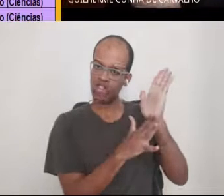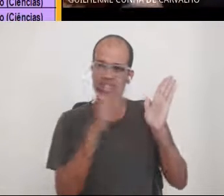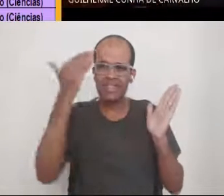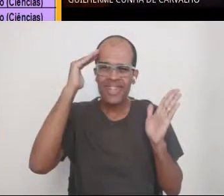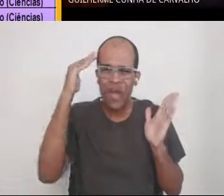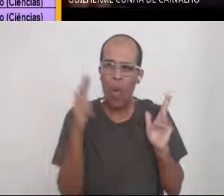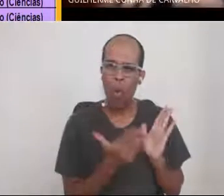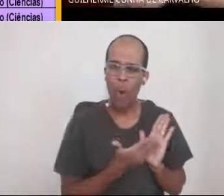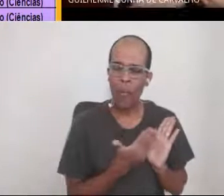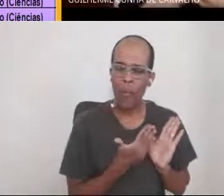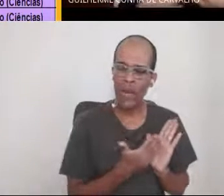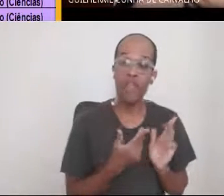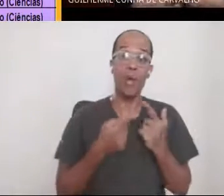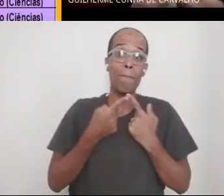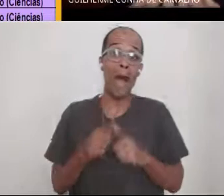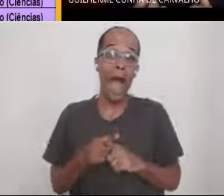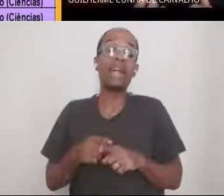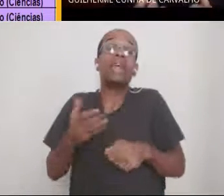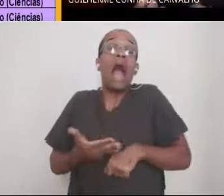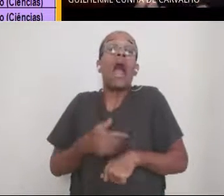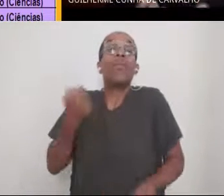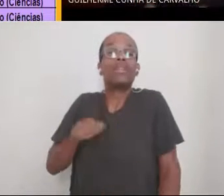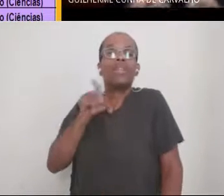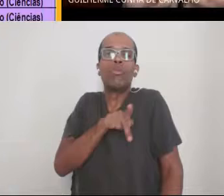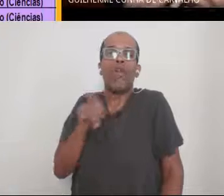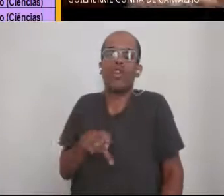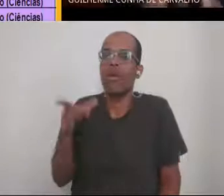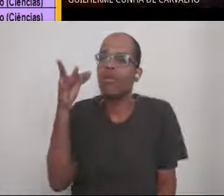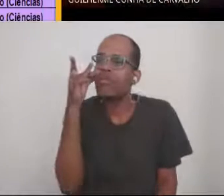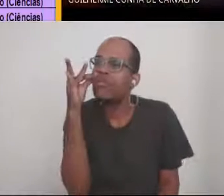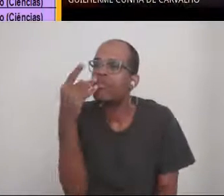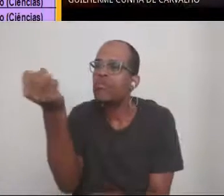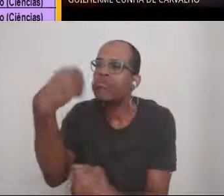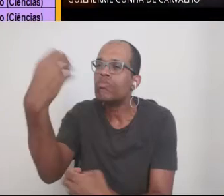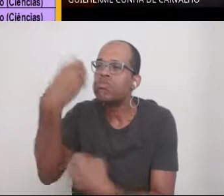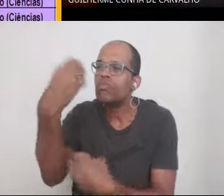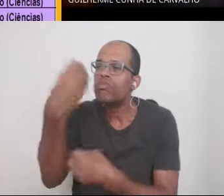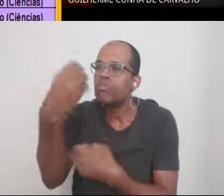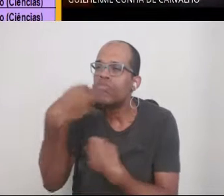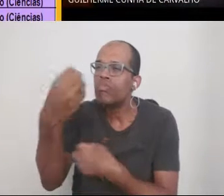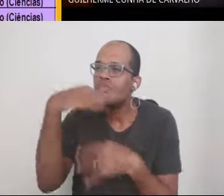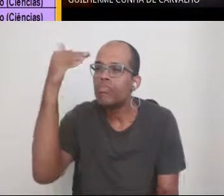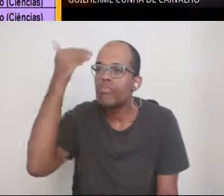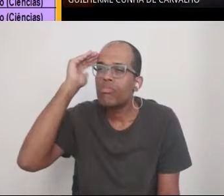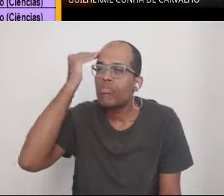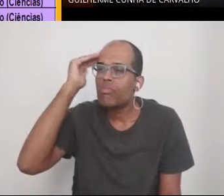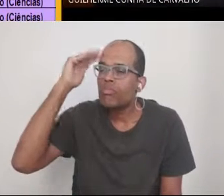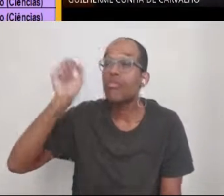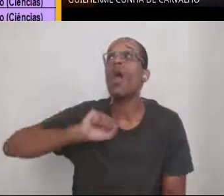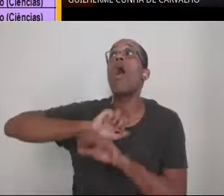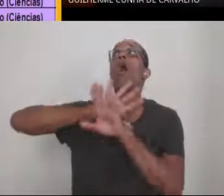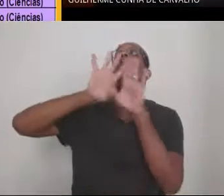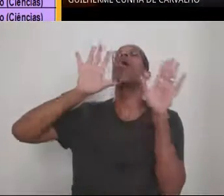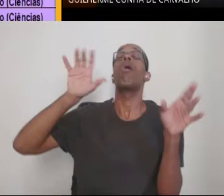didático, mas na qual eu preciso também estar presente na aula para entender como que eu vou fazer aquela